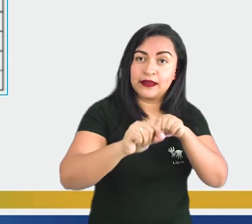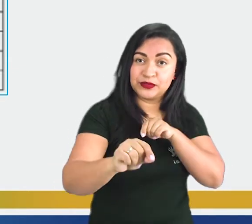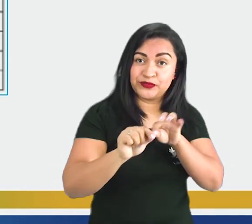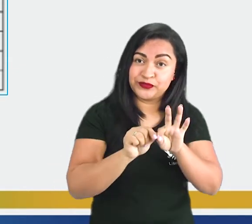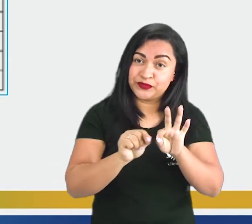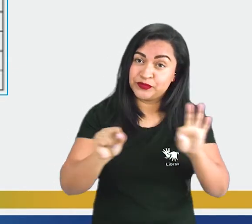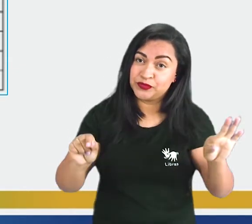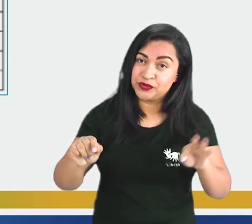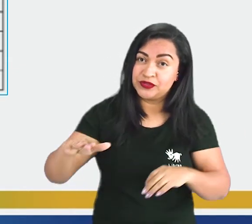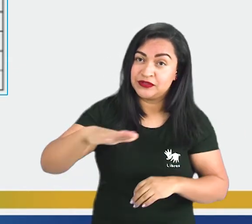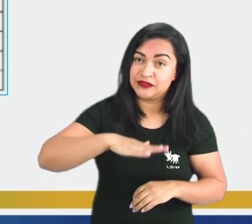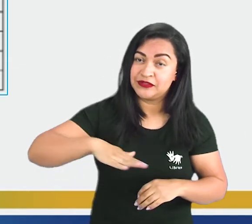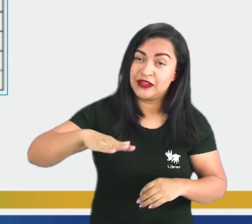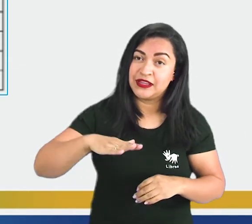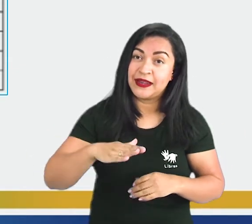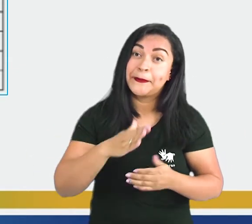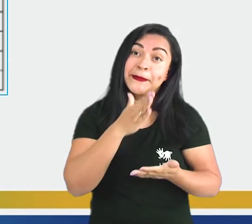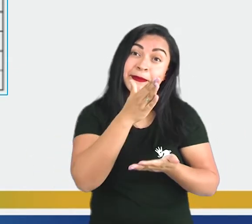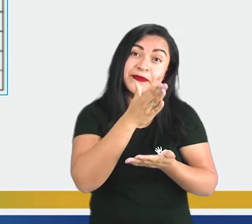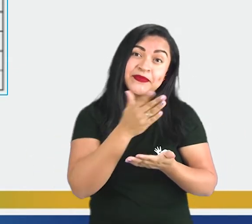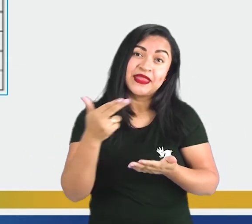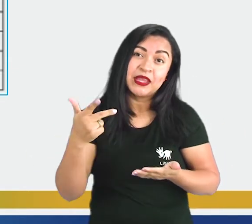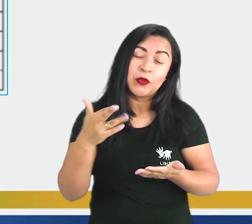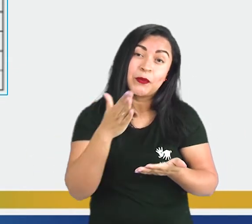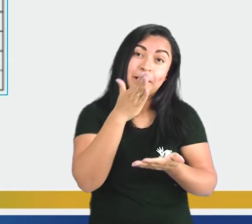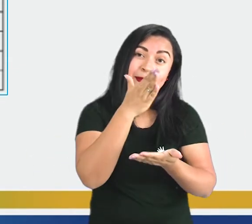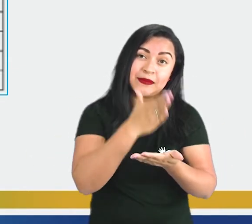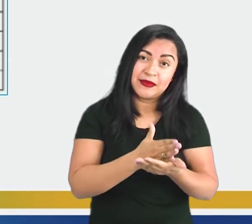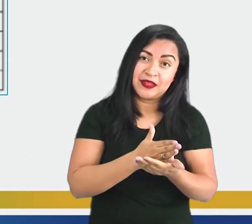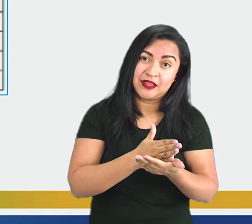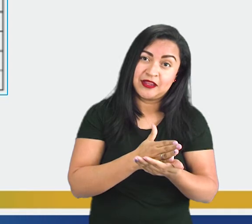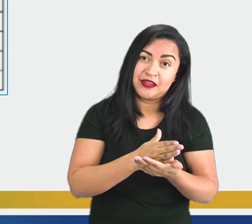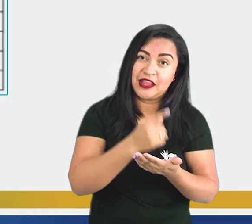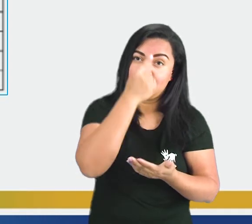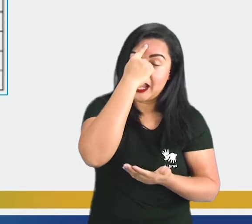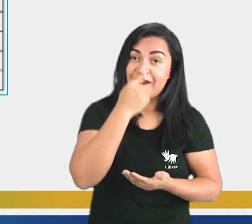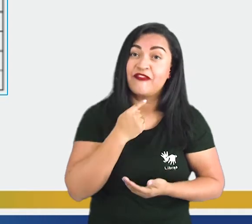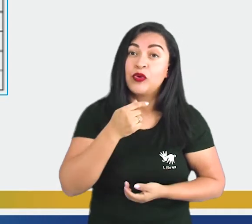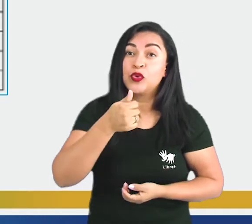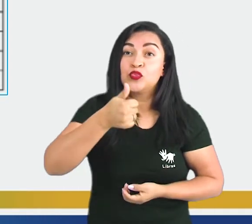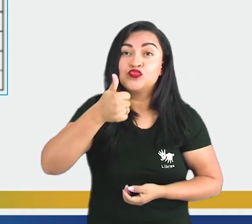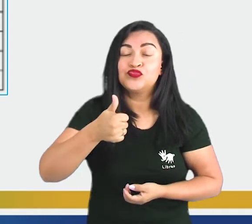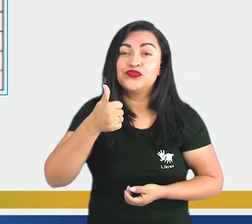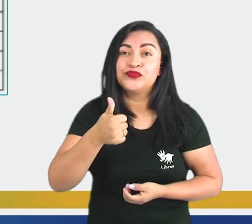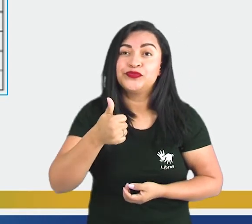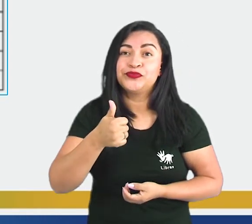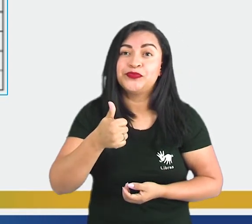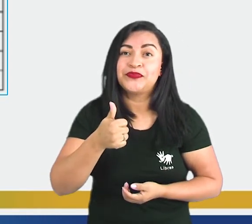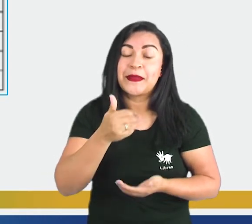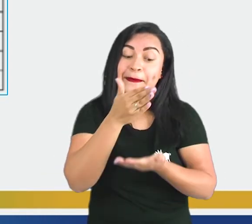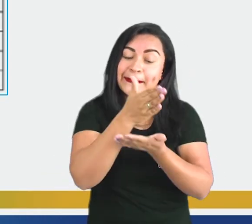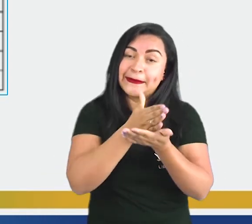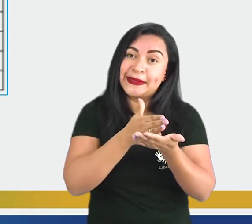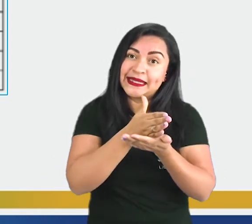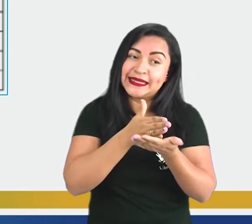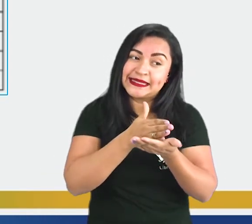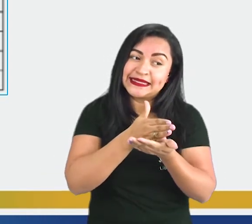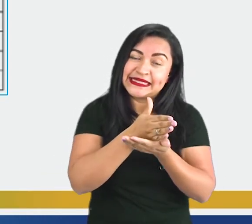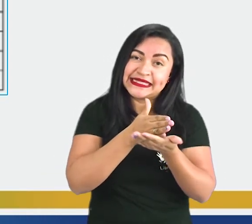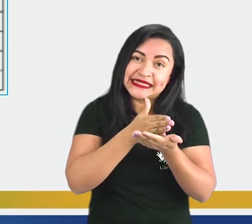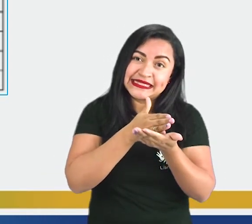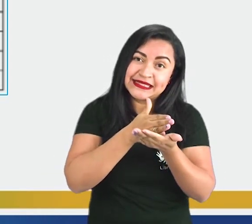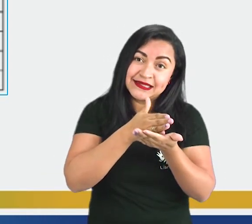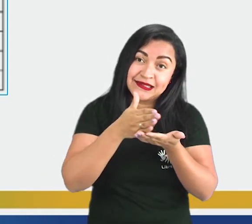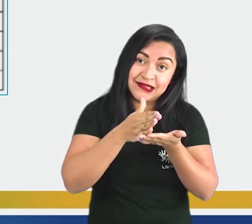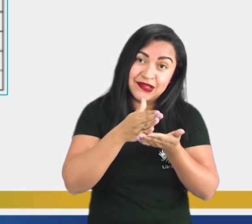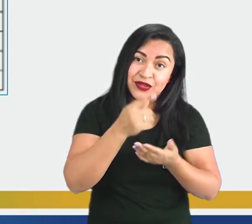à metade da medida da figura 1? Ou seja, igual a metade da medida da área da